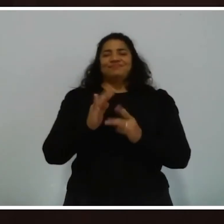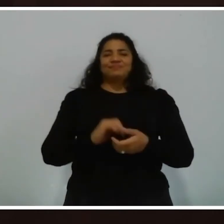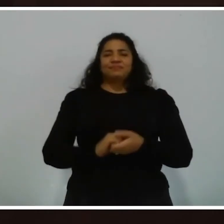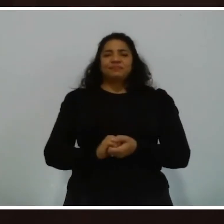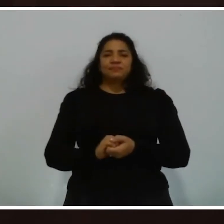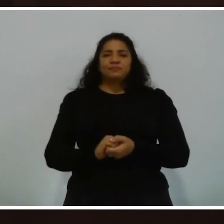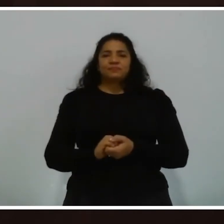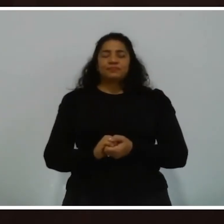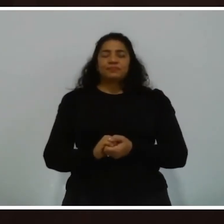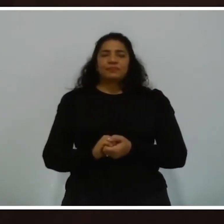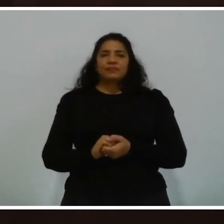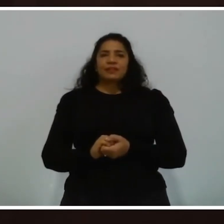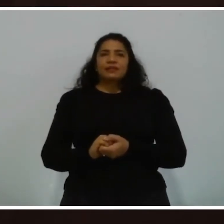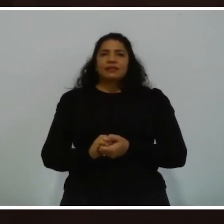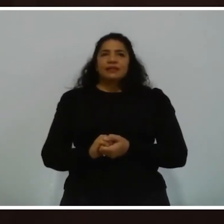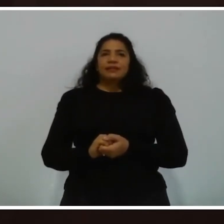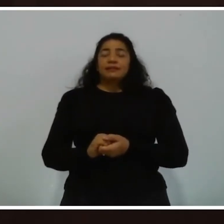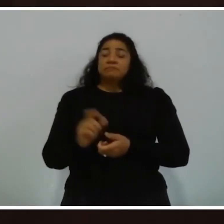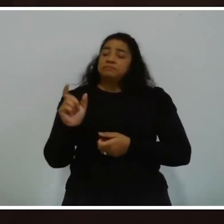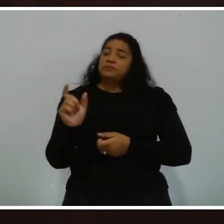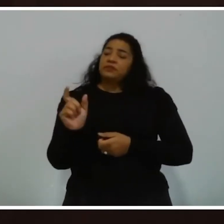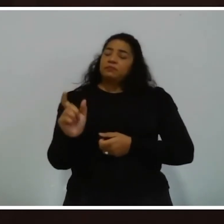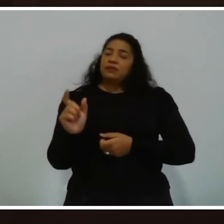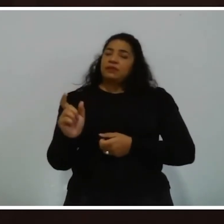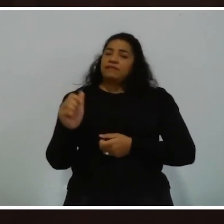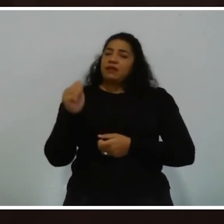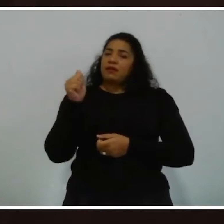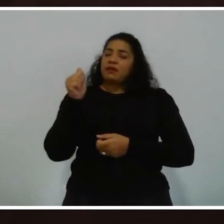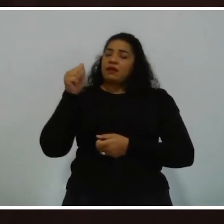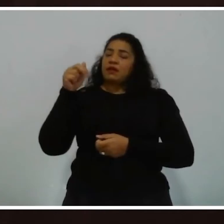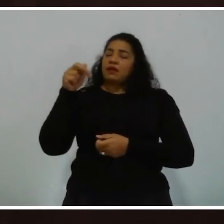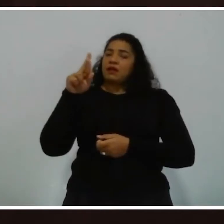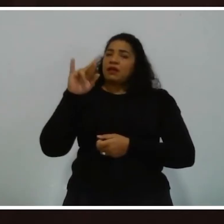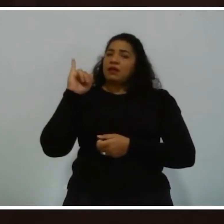arianismo tentando tirar